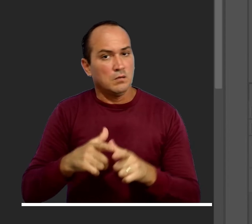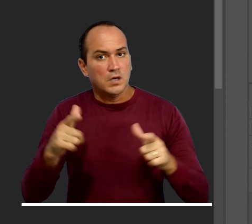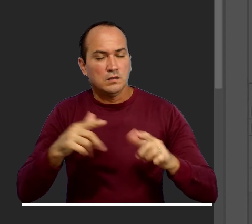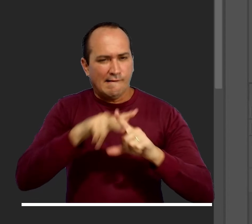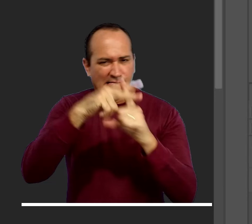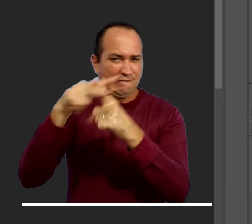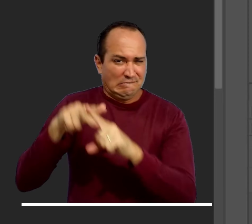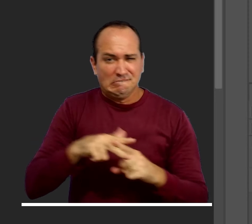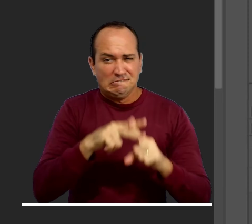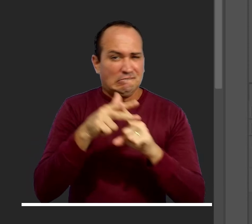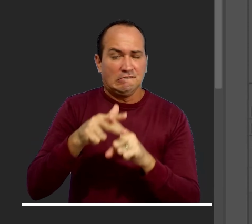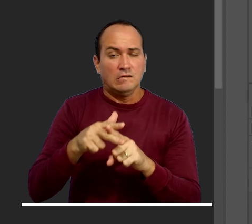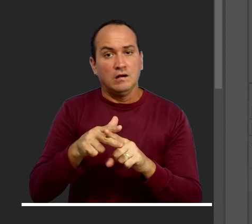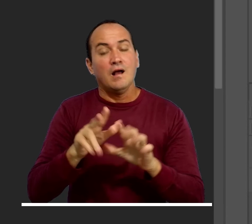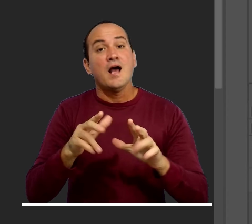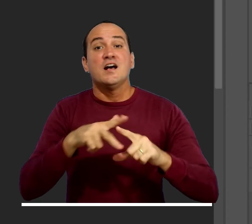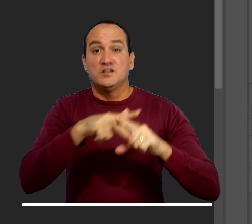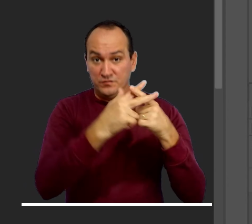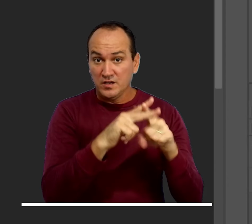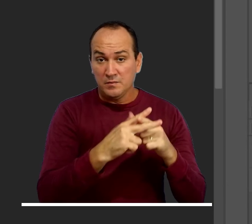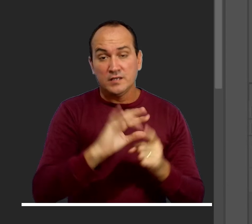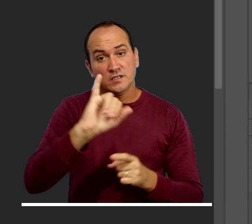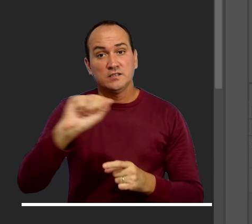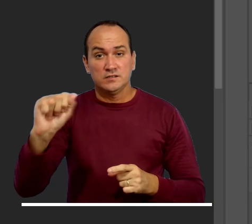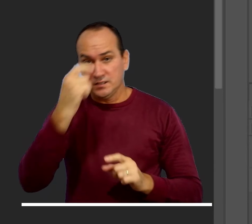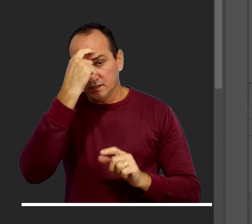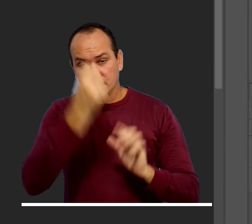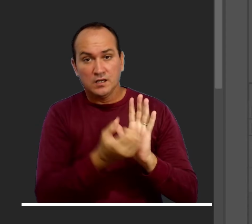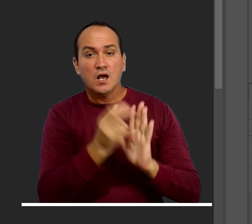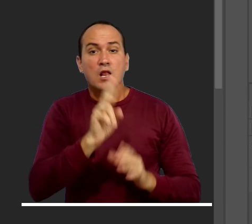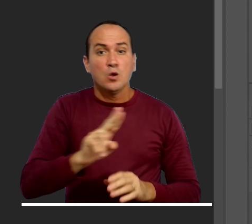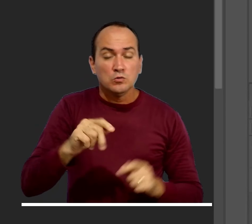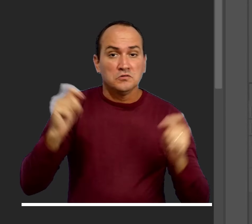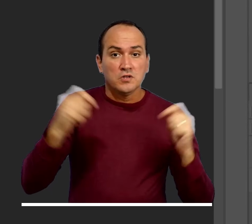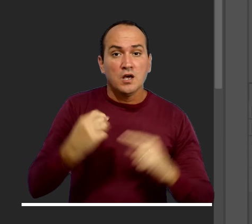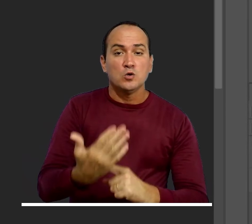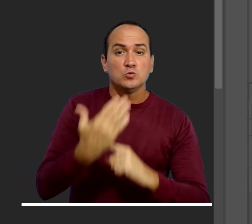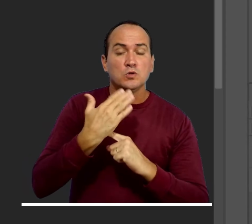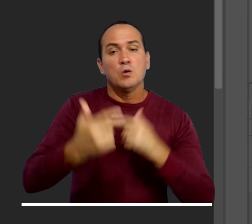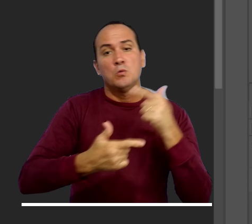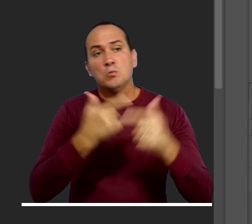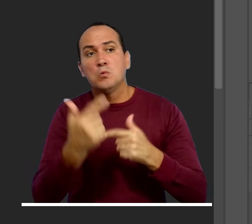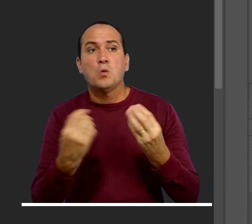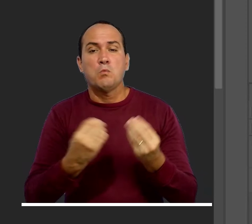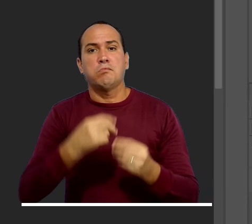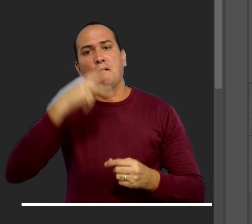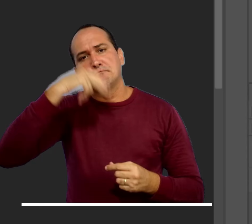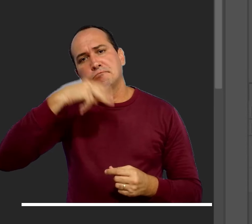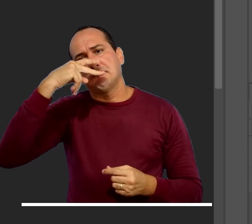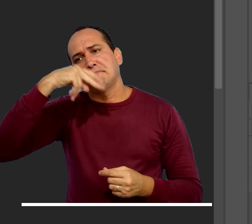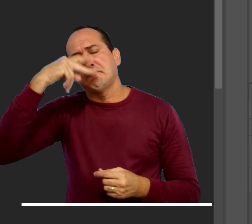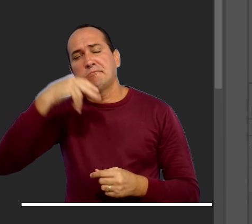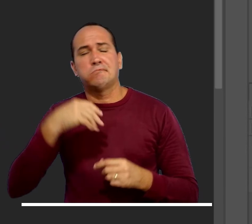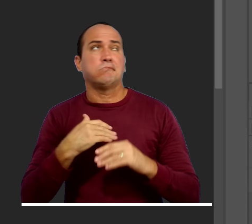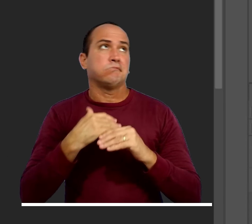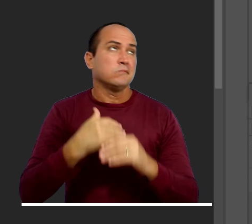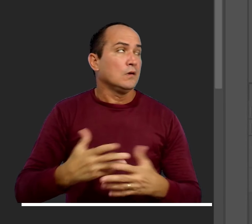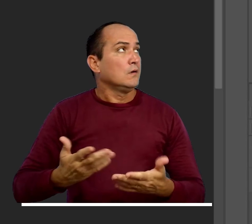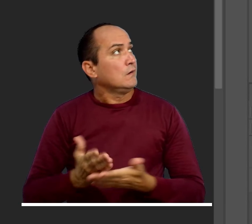sair consertando. Então as ferramentas de IA elas são mais úteis quando a gente vai fazer algum trabalho que seja repetitivo,